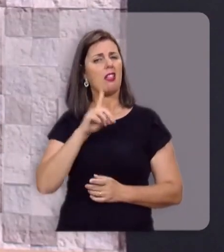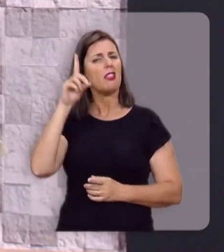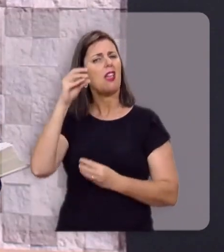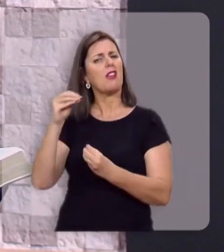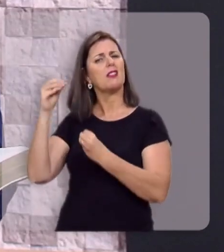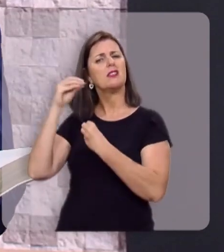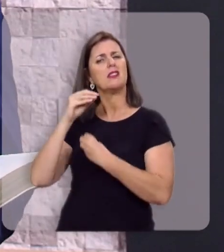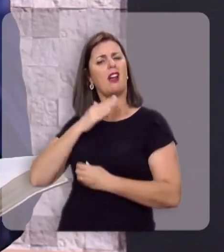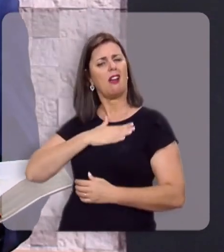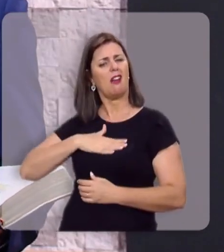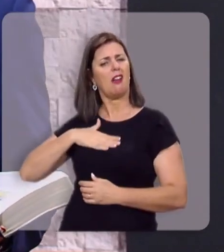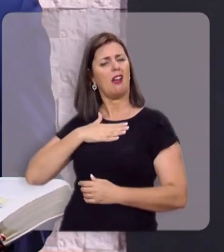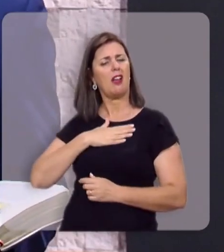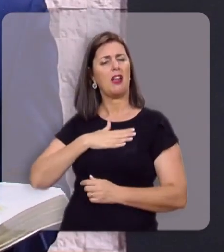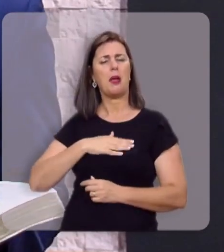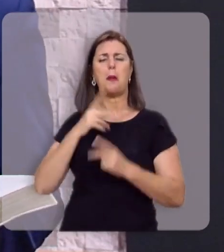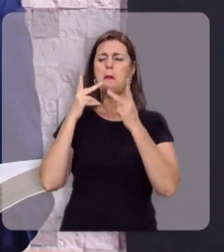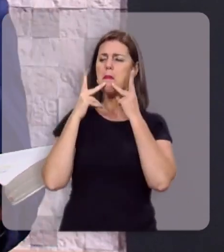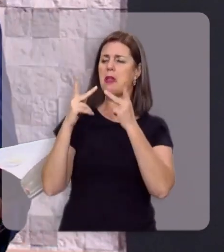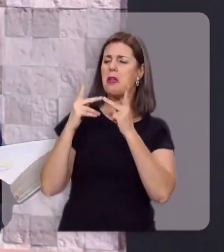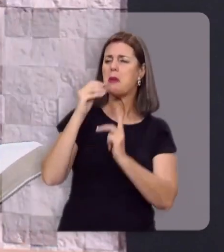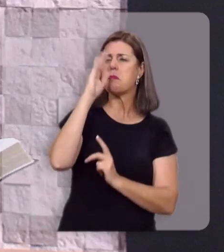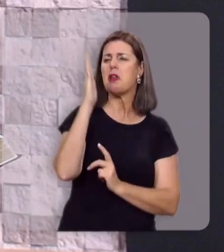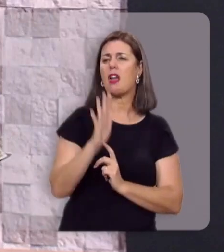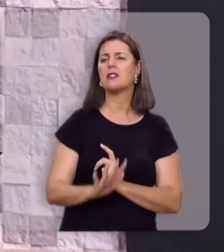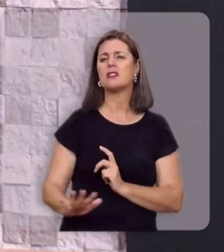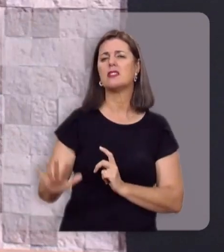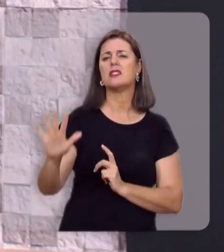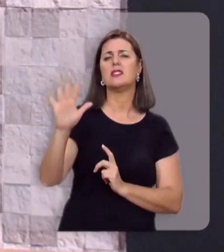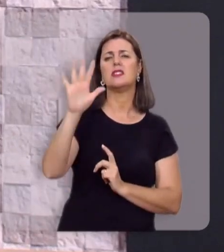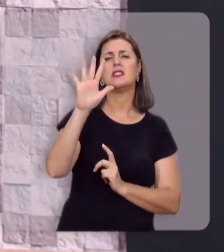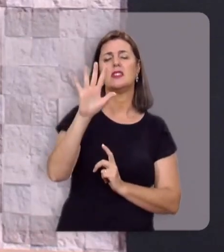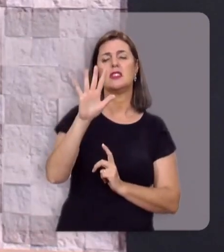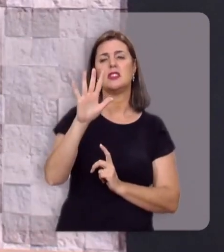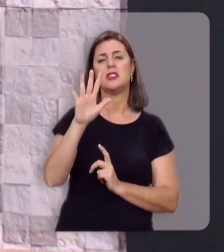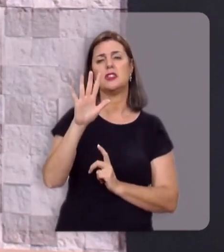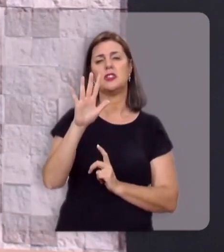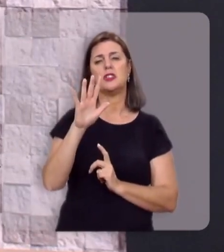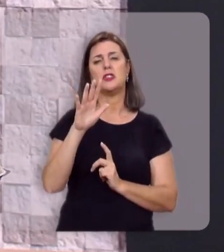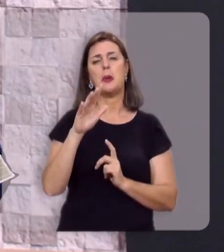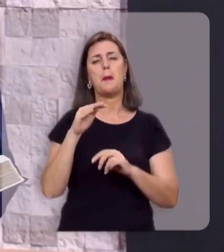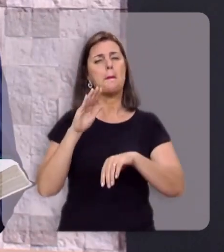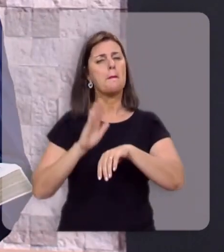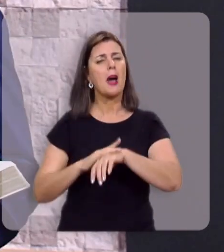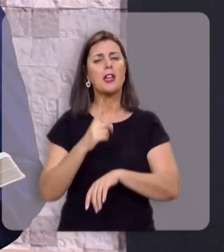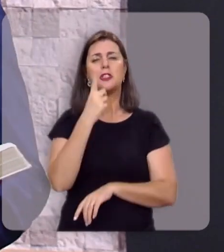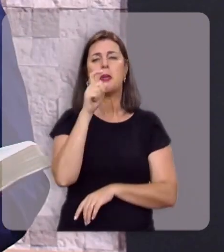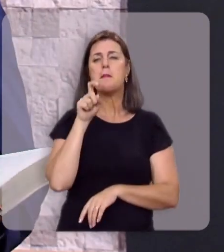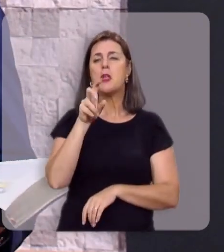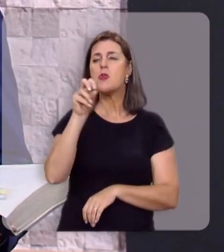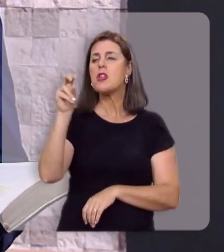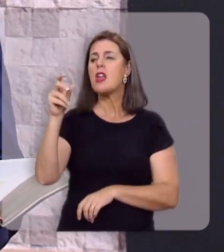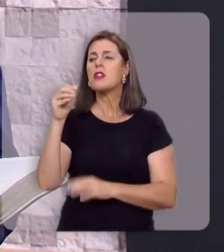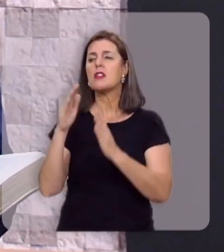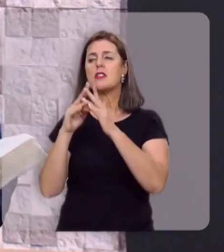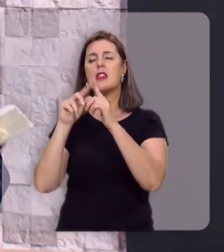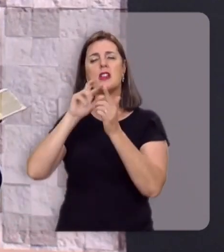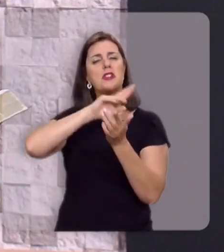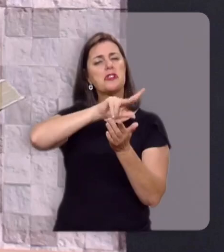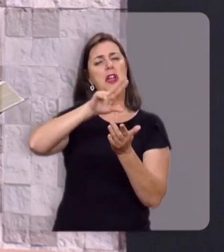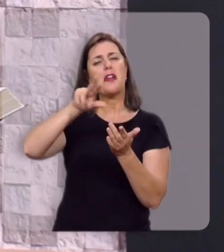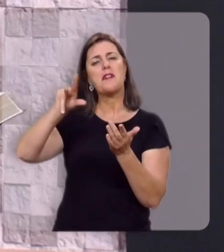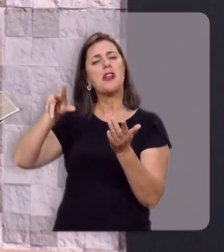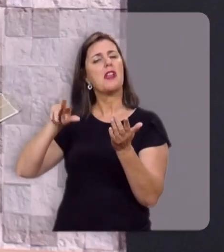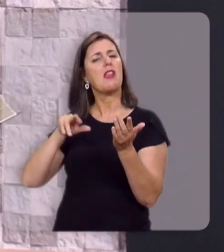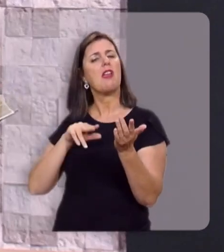Deus tem me dado o privilégio de percorrer o Brasil e de pregar em mais de 1.500 igrejas das